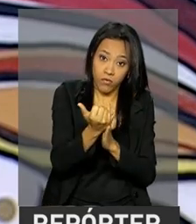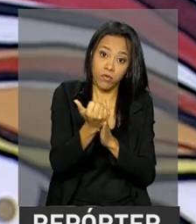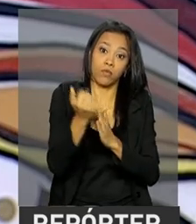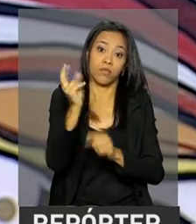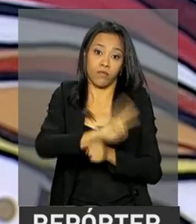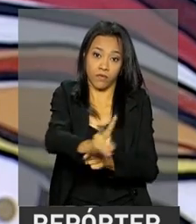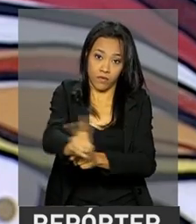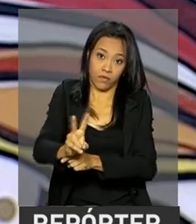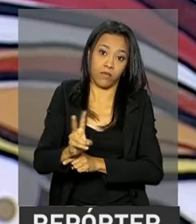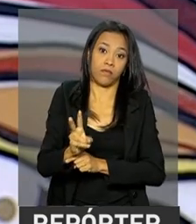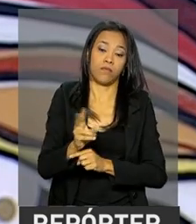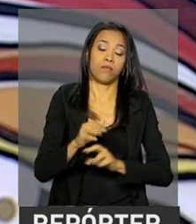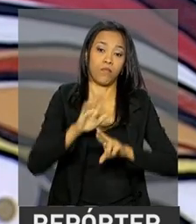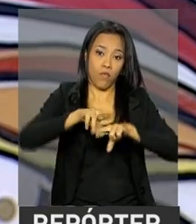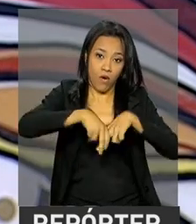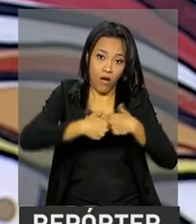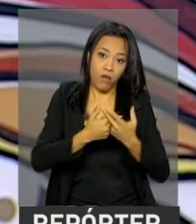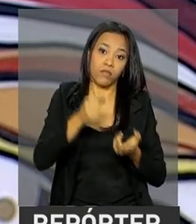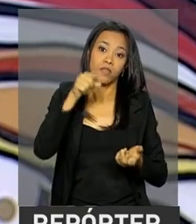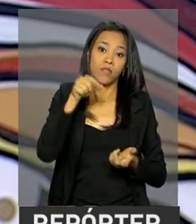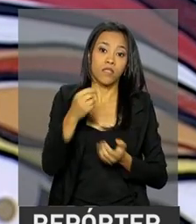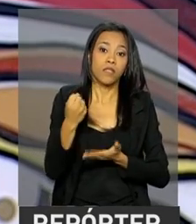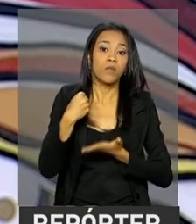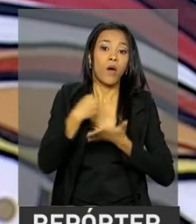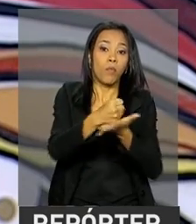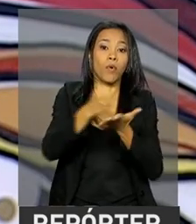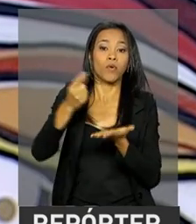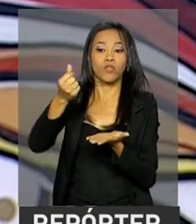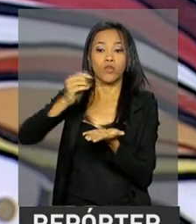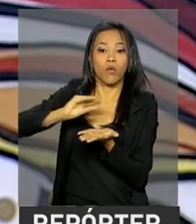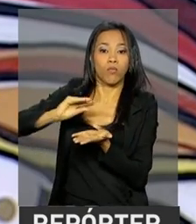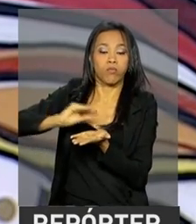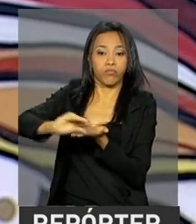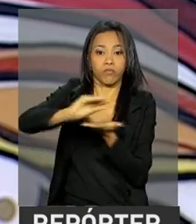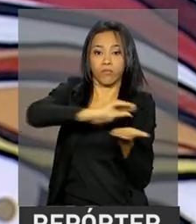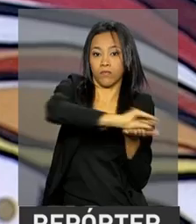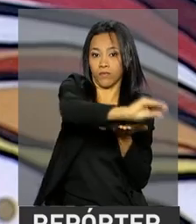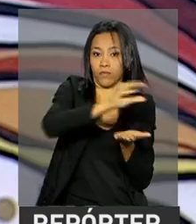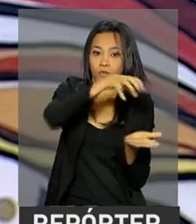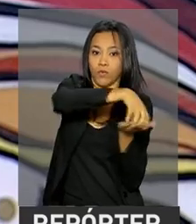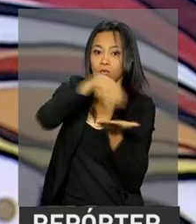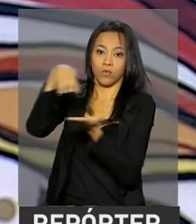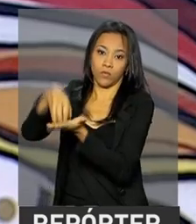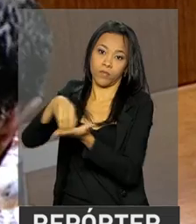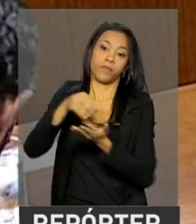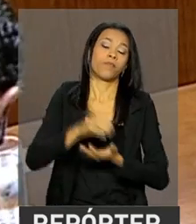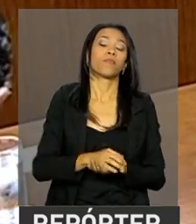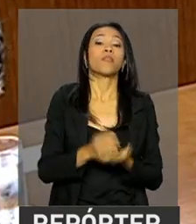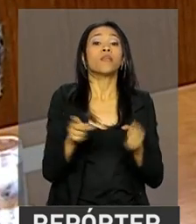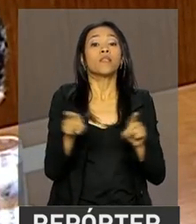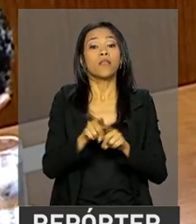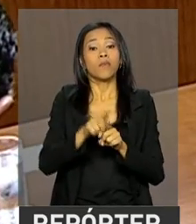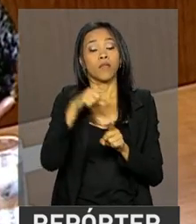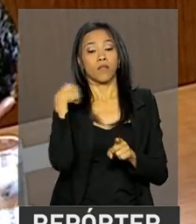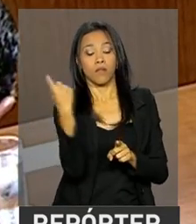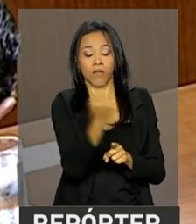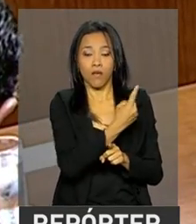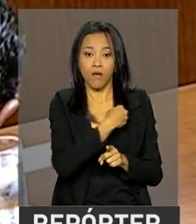anteriores. E a nossa expectativa e os dados